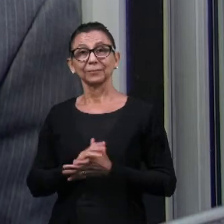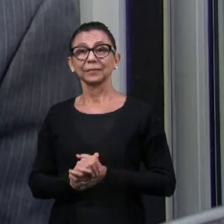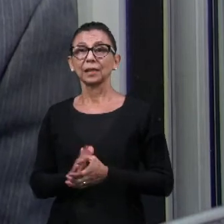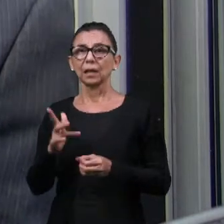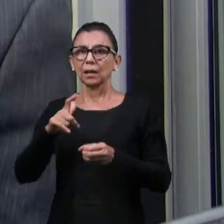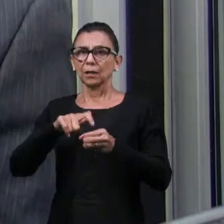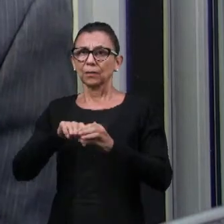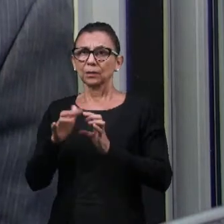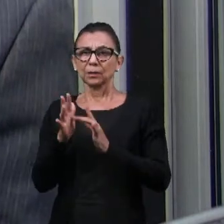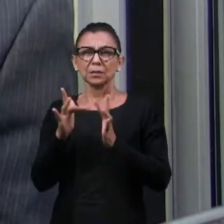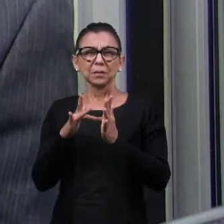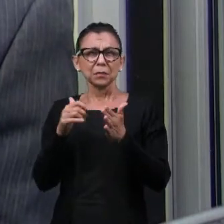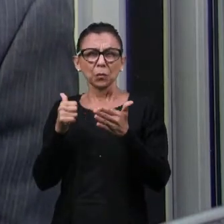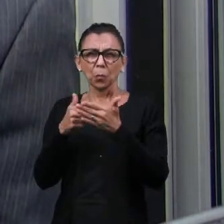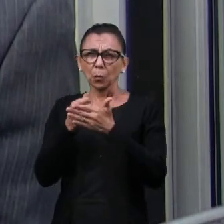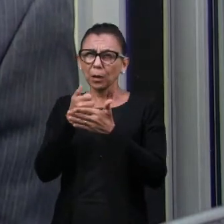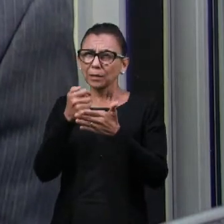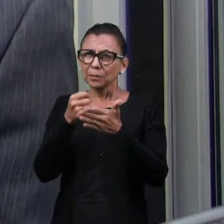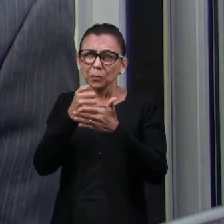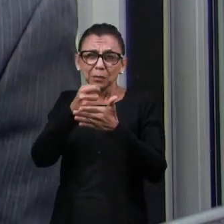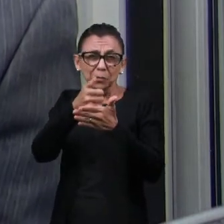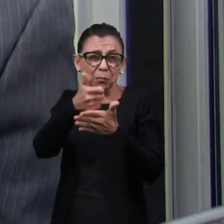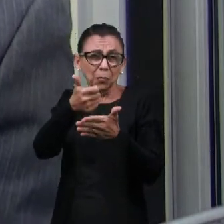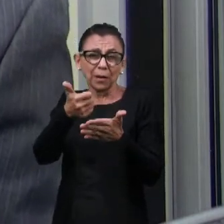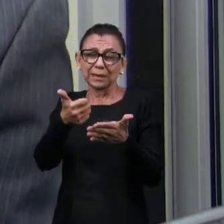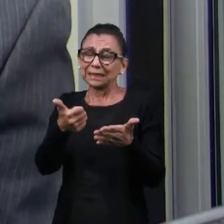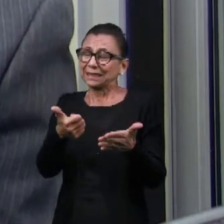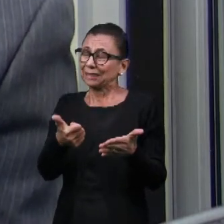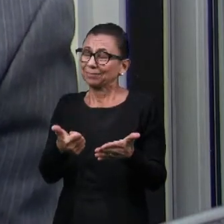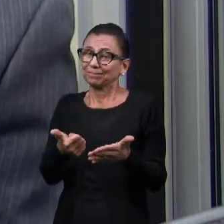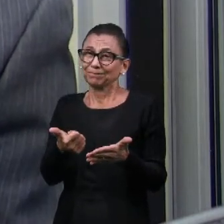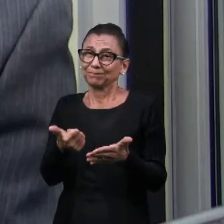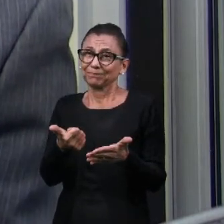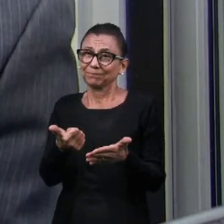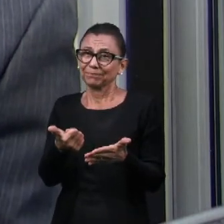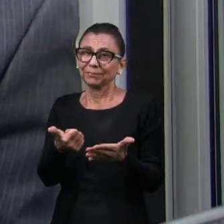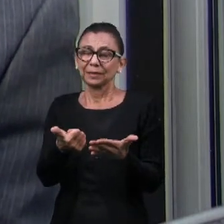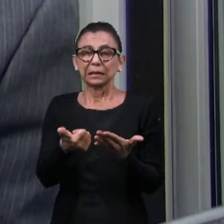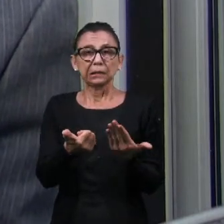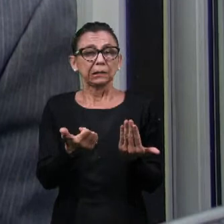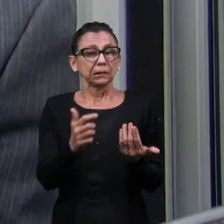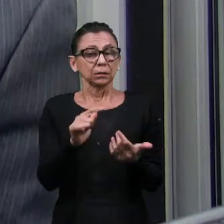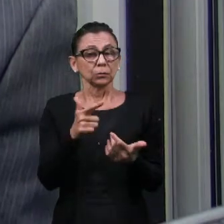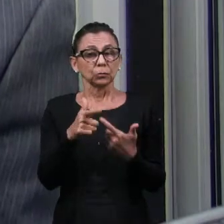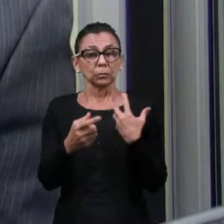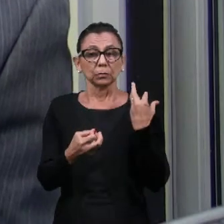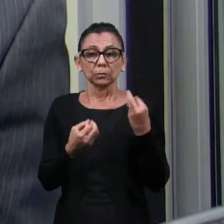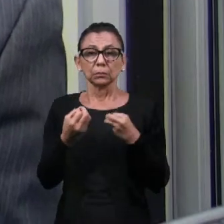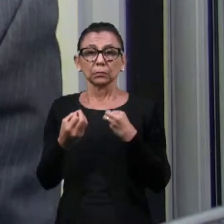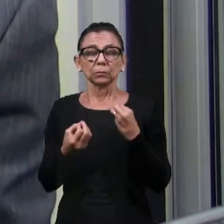que está mais perto do que até podemos imaginar. Então não há mais o que